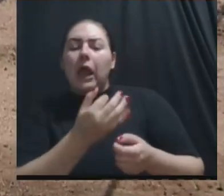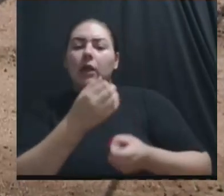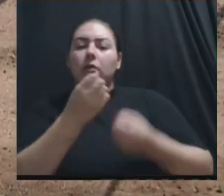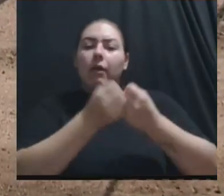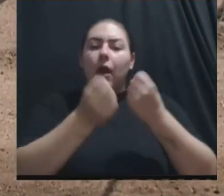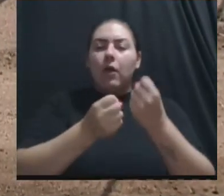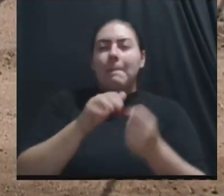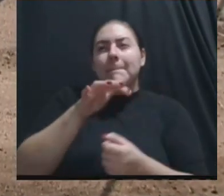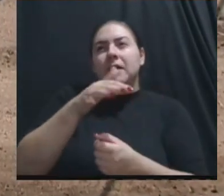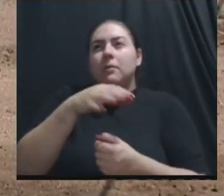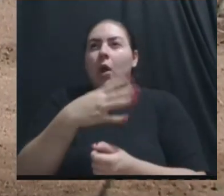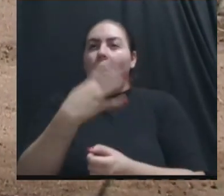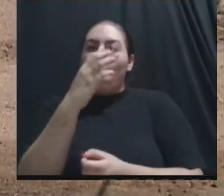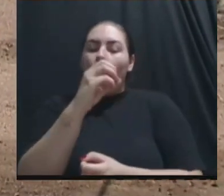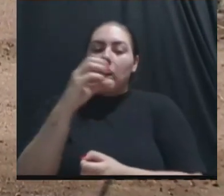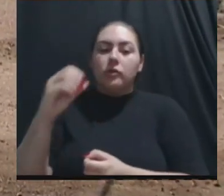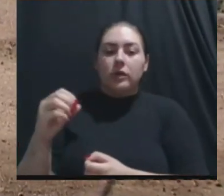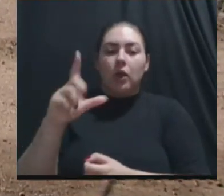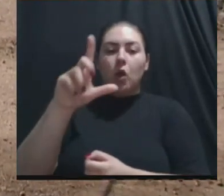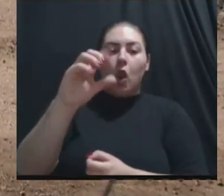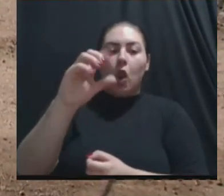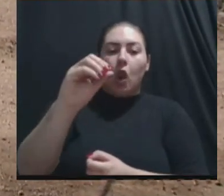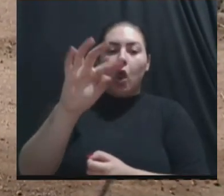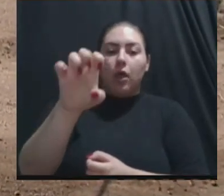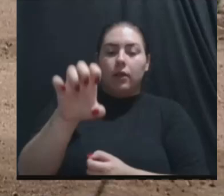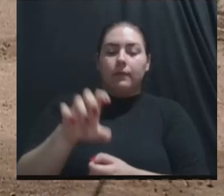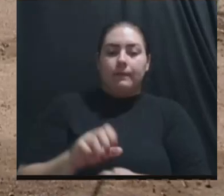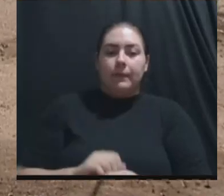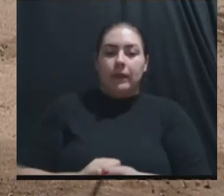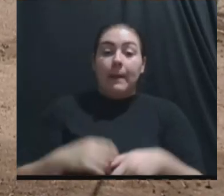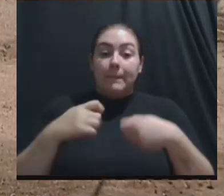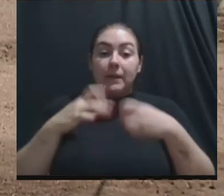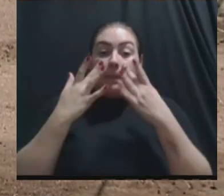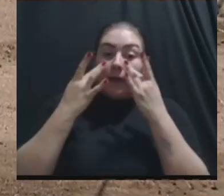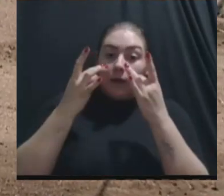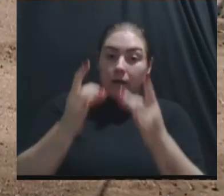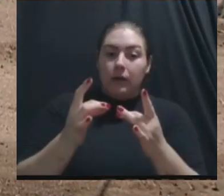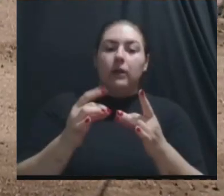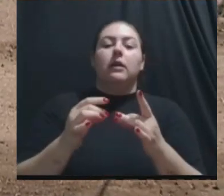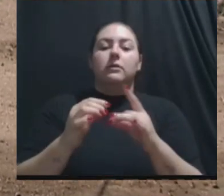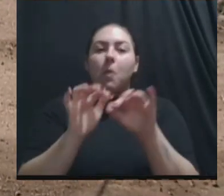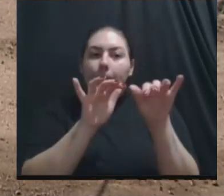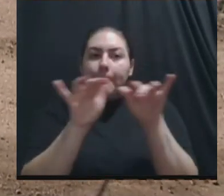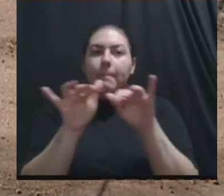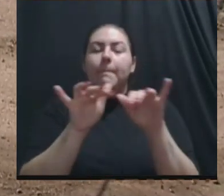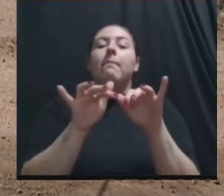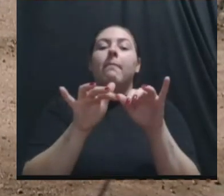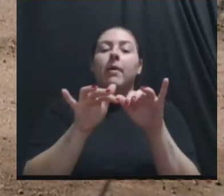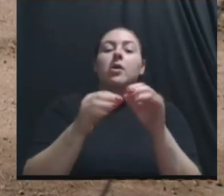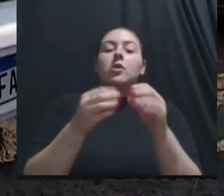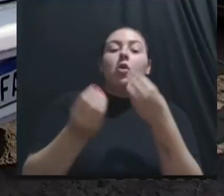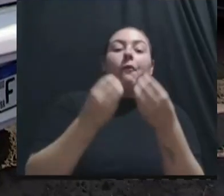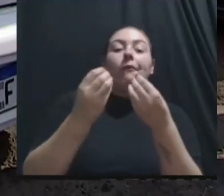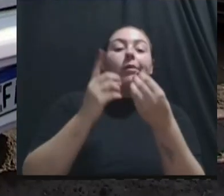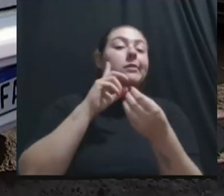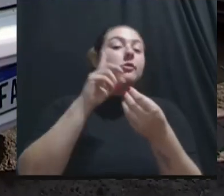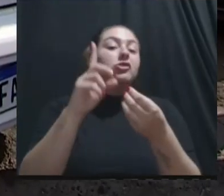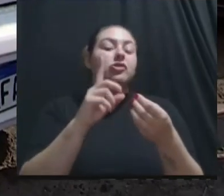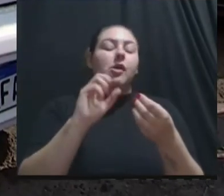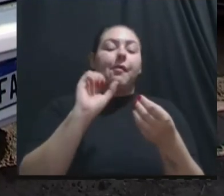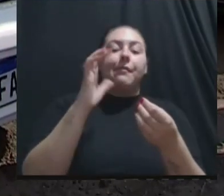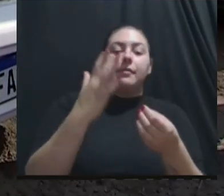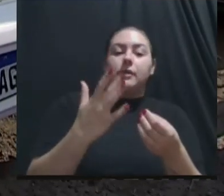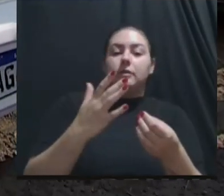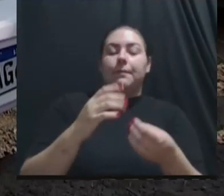aí o pessoal tem que ficar sempre atento ao site, justamente para saber quando que vai ter esse leilão, o dia de visitação e tudo